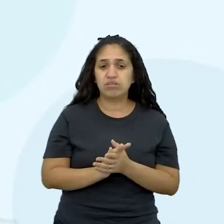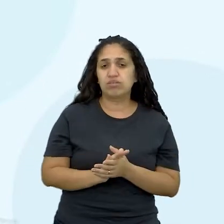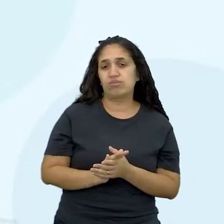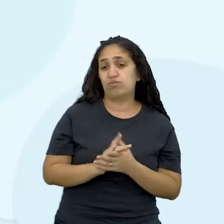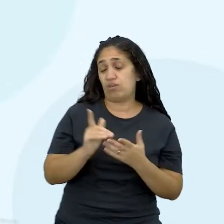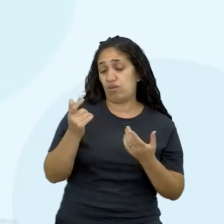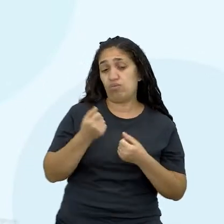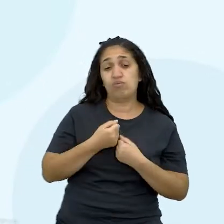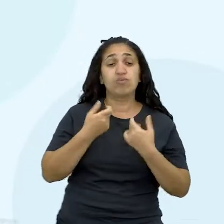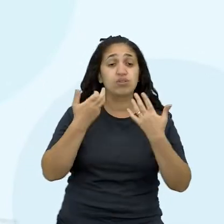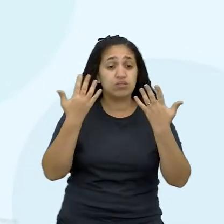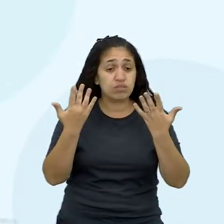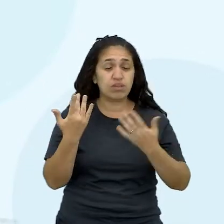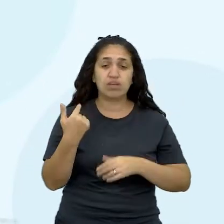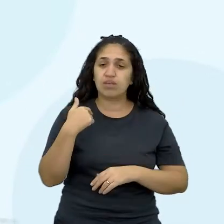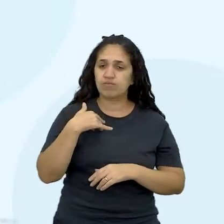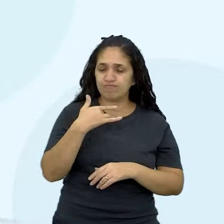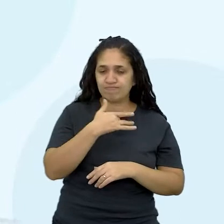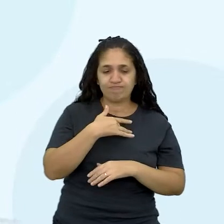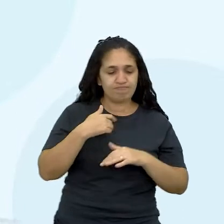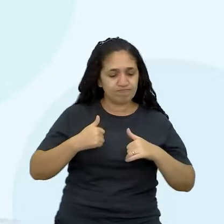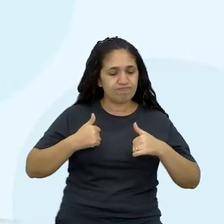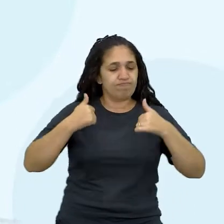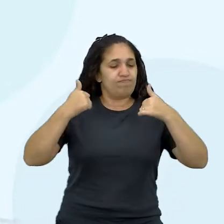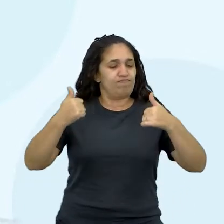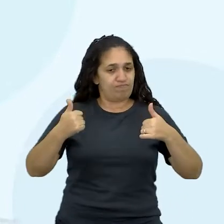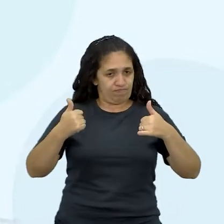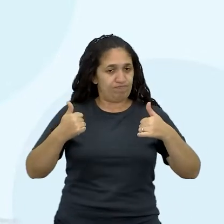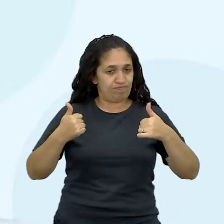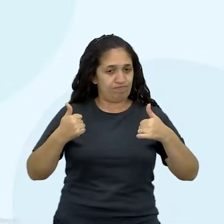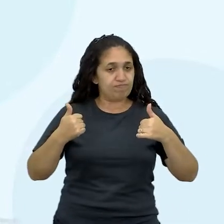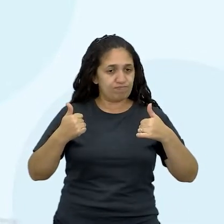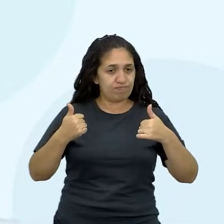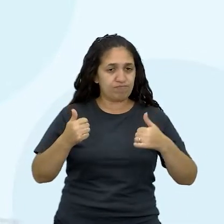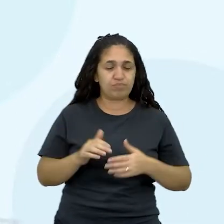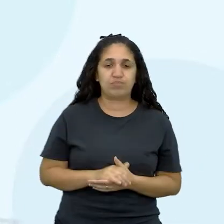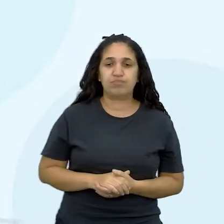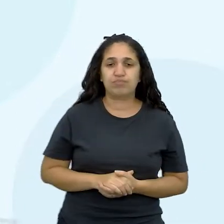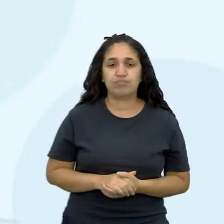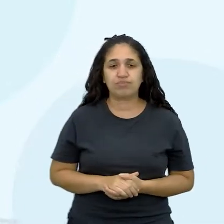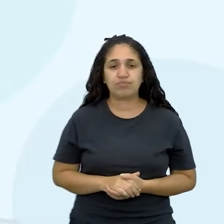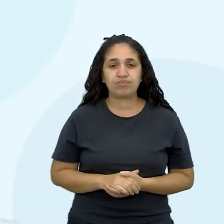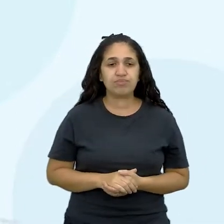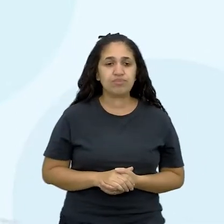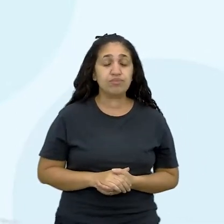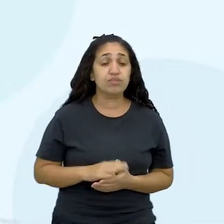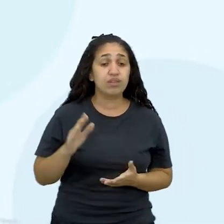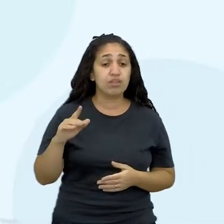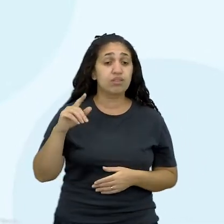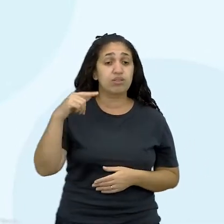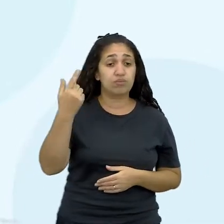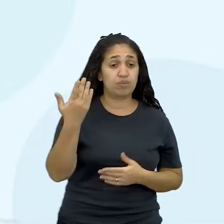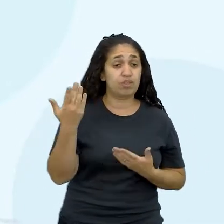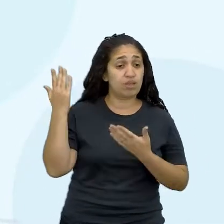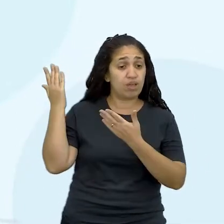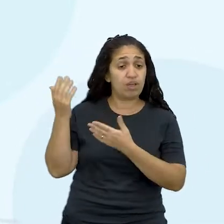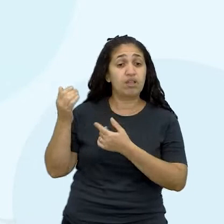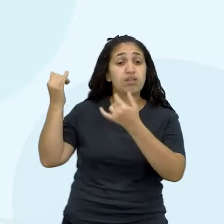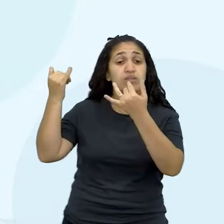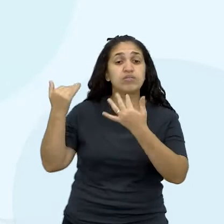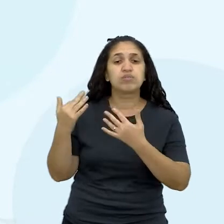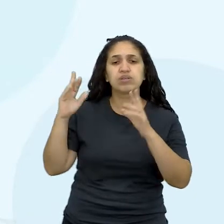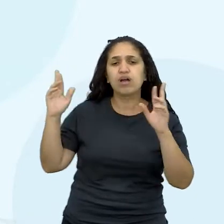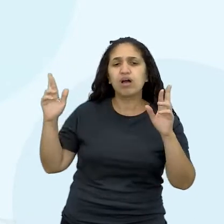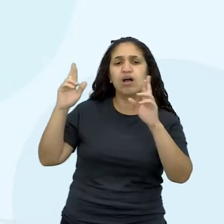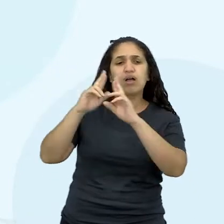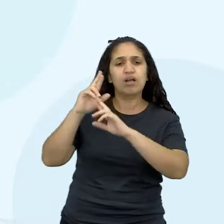posso dizer que eu gozo de plena saúde nesse caso. Além disso, ele também relaciona